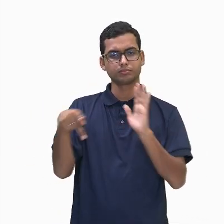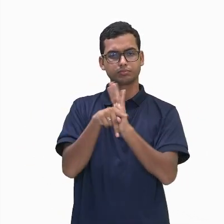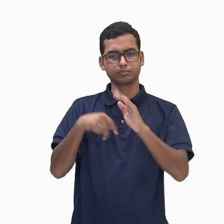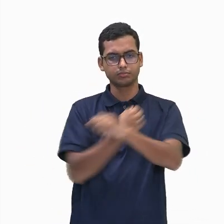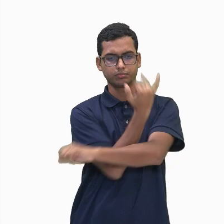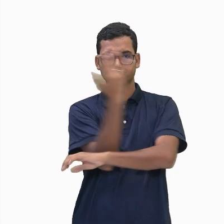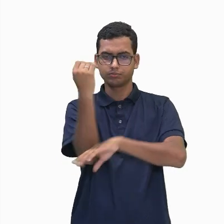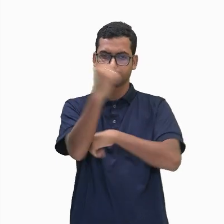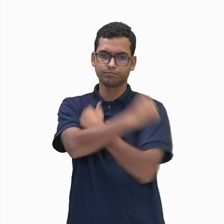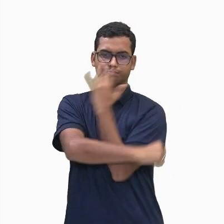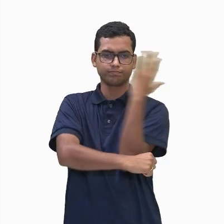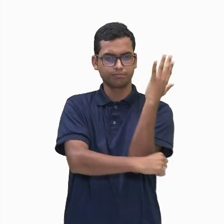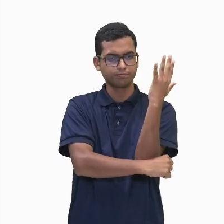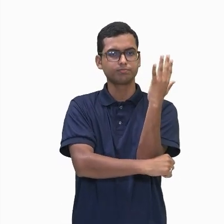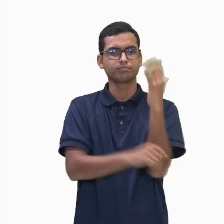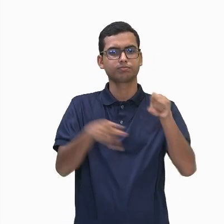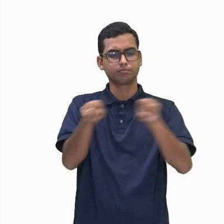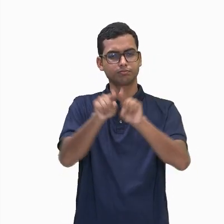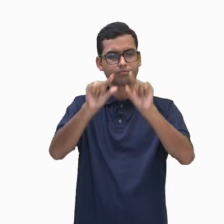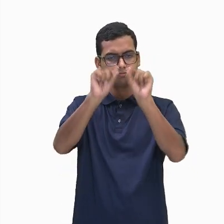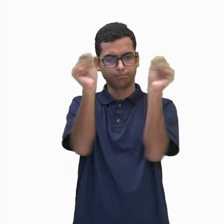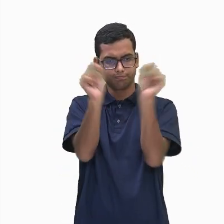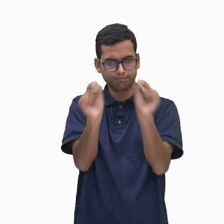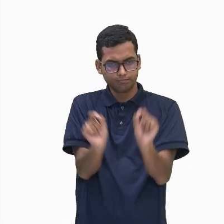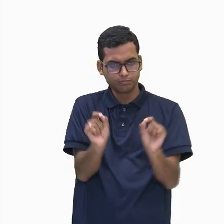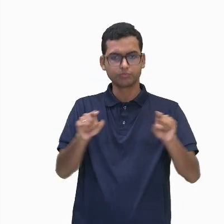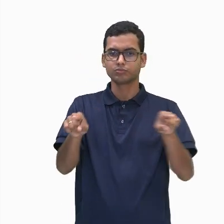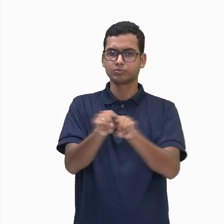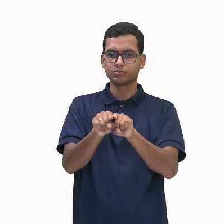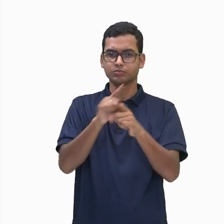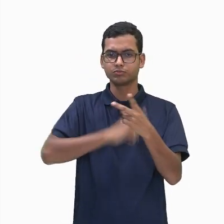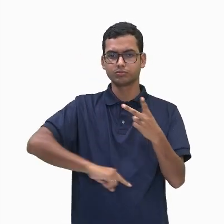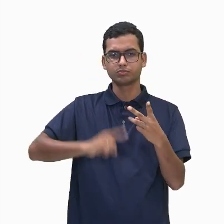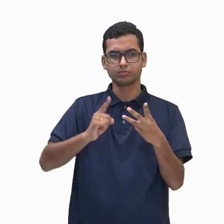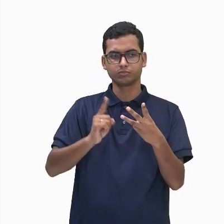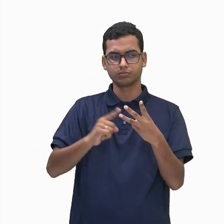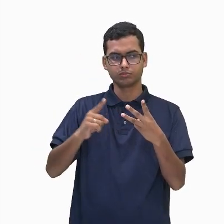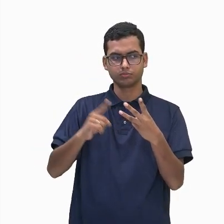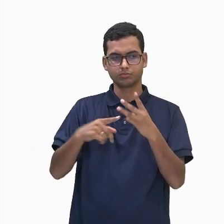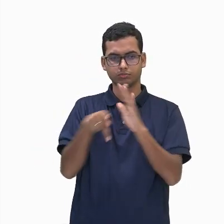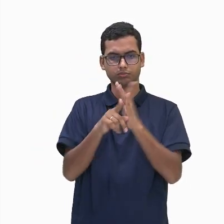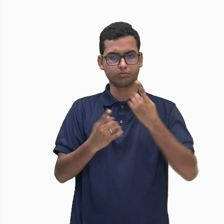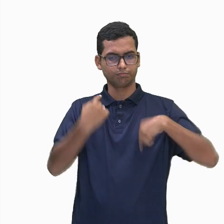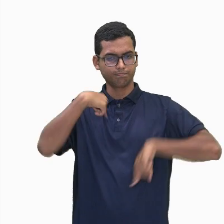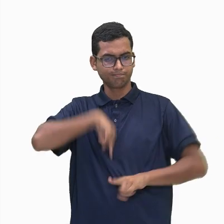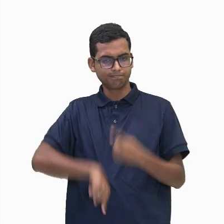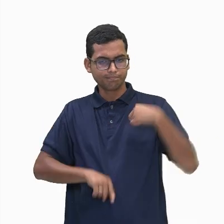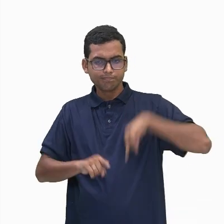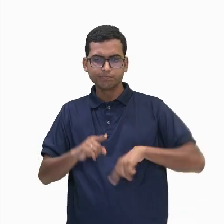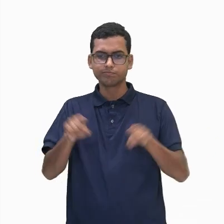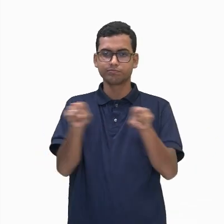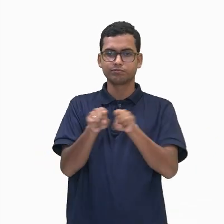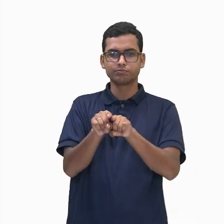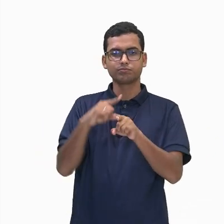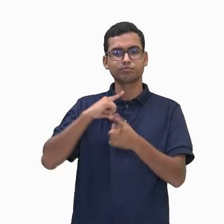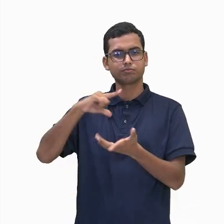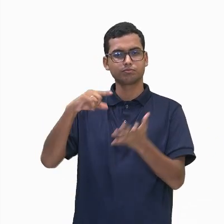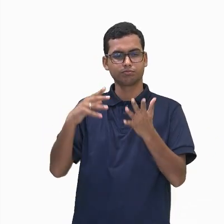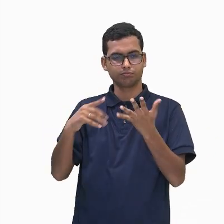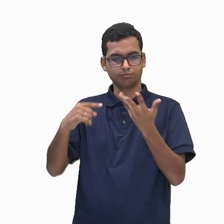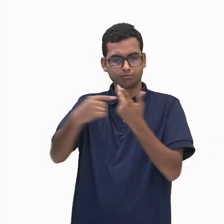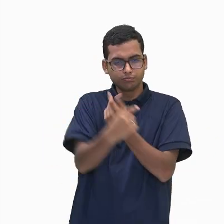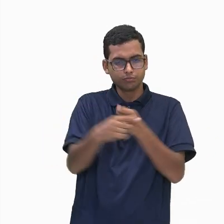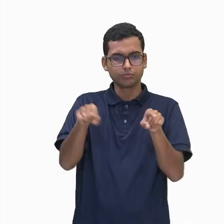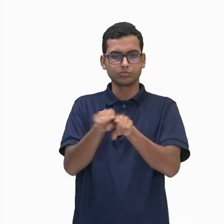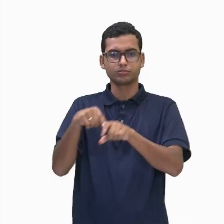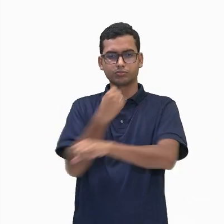ambiente, desde os micro-organismos até os organismos mais complexos, como plantas e